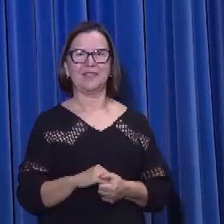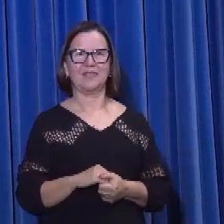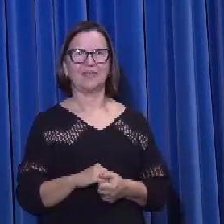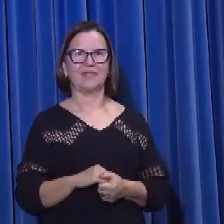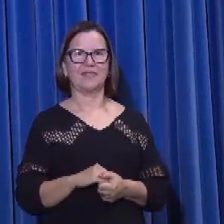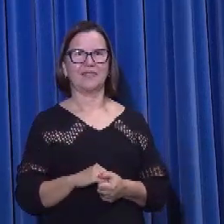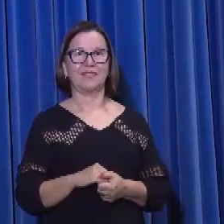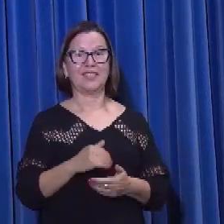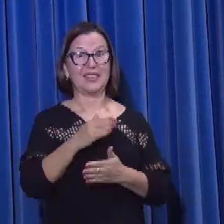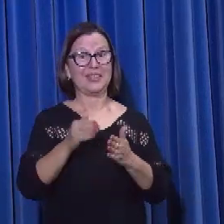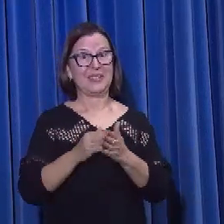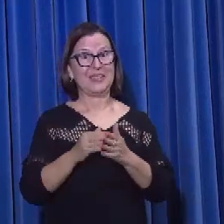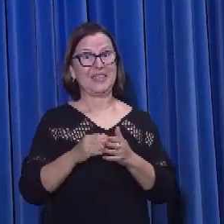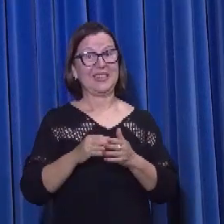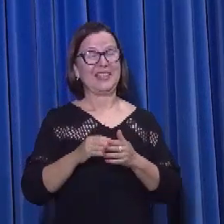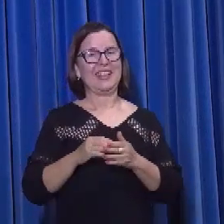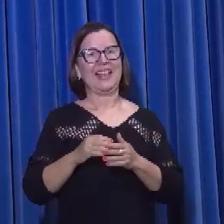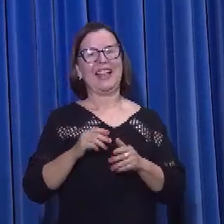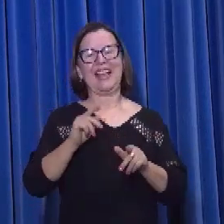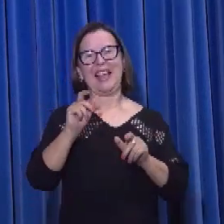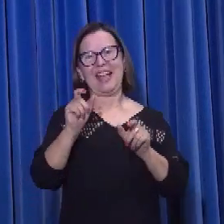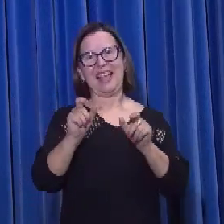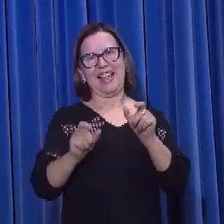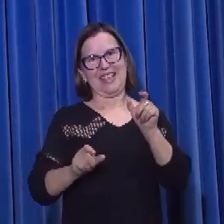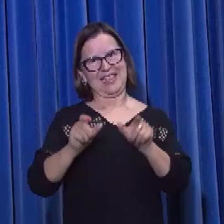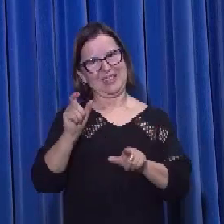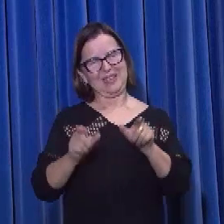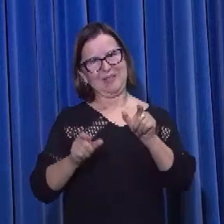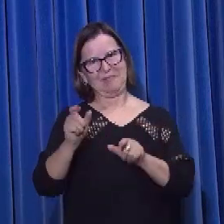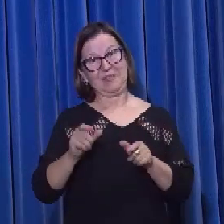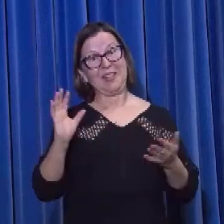E todos aqueles que são salvos, e todos aqueles que foram chamados,